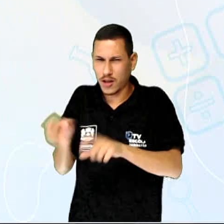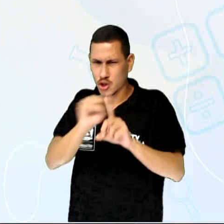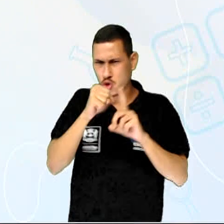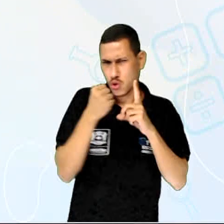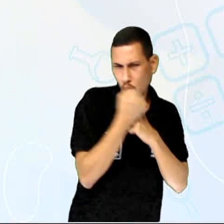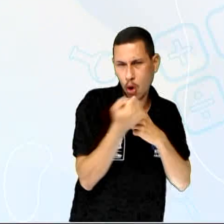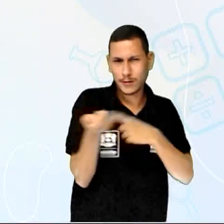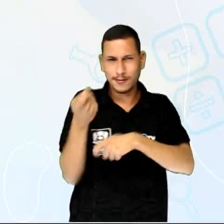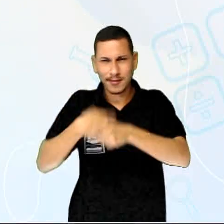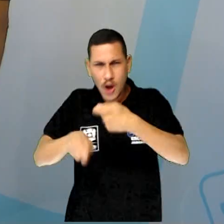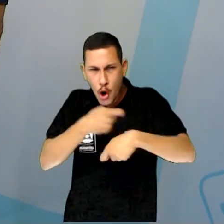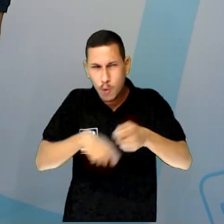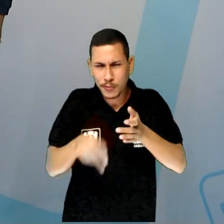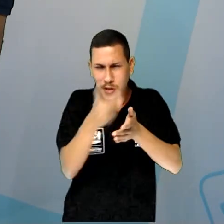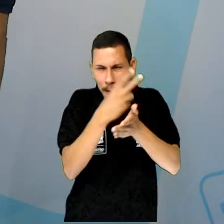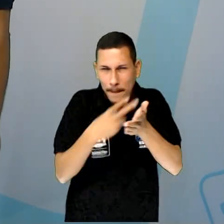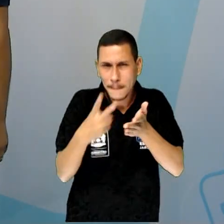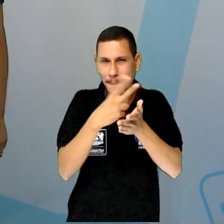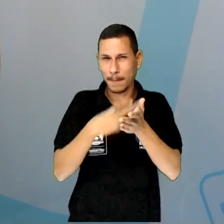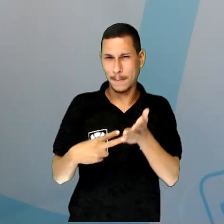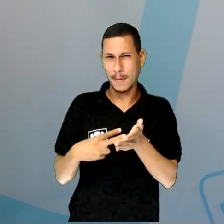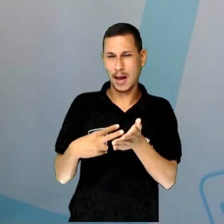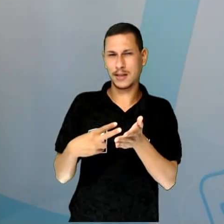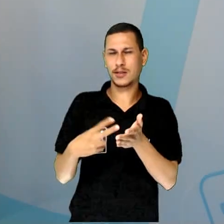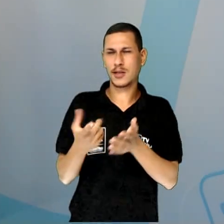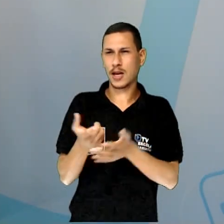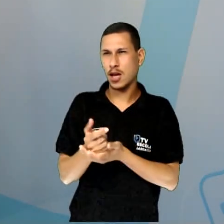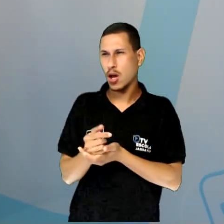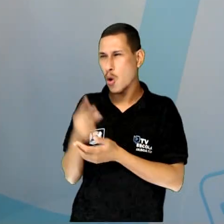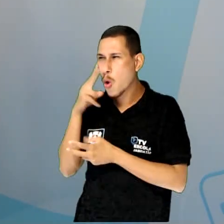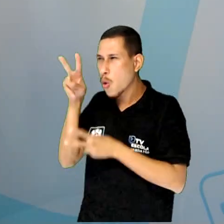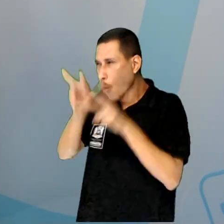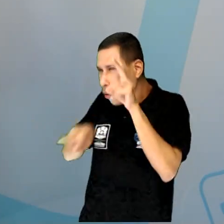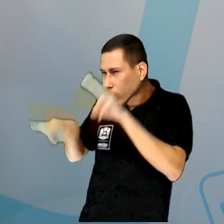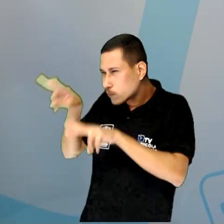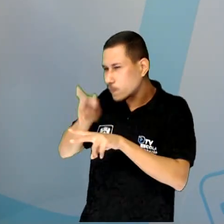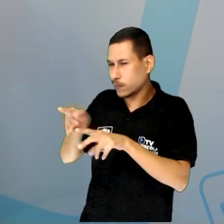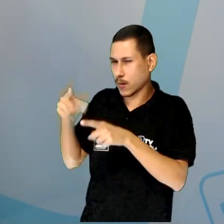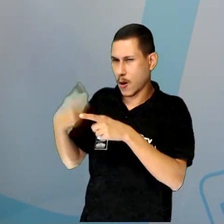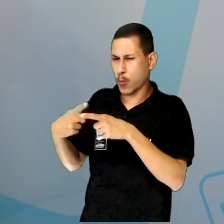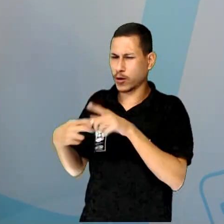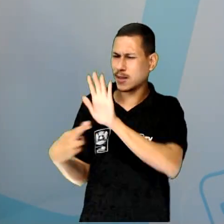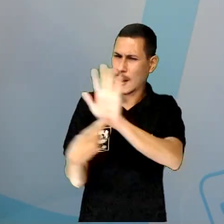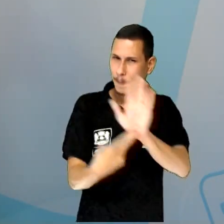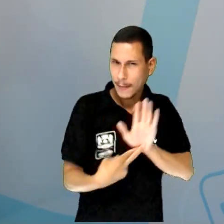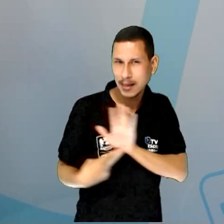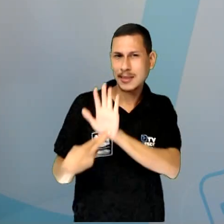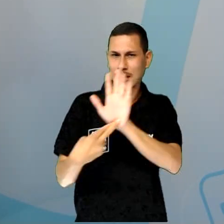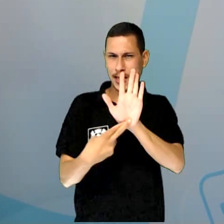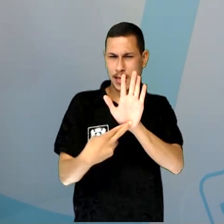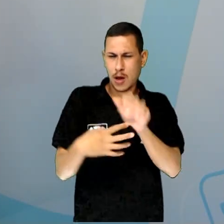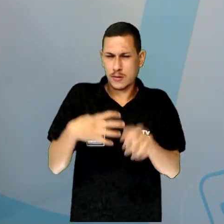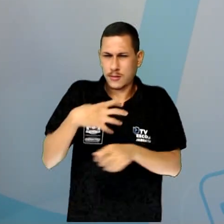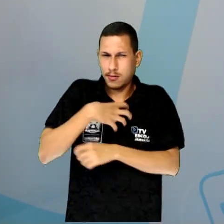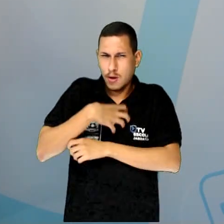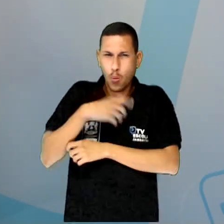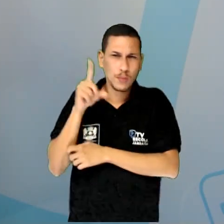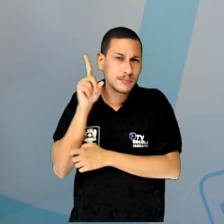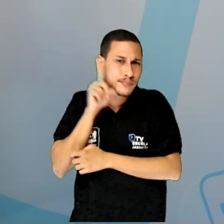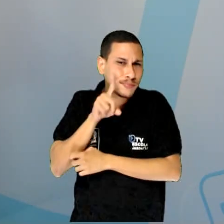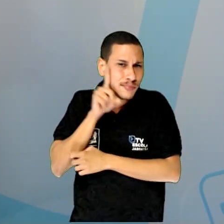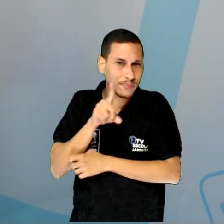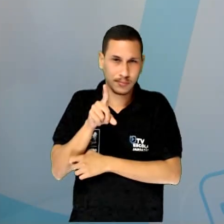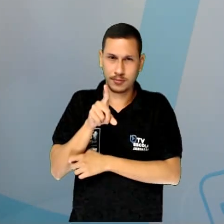Eu coloquei essa imagem da Estátua da Liberdade para você ver, porque ela representa esse simbolismo americano,